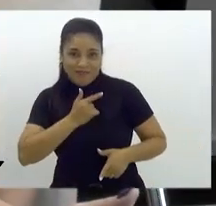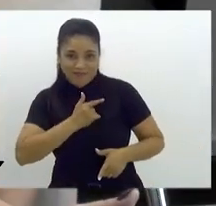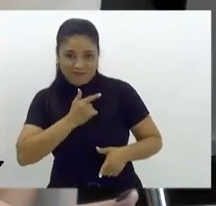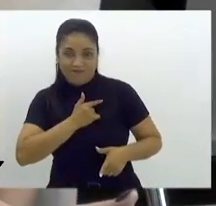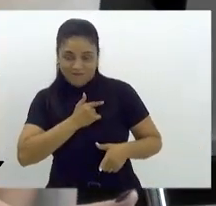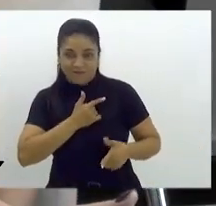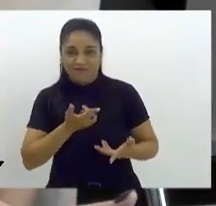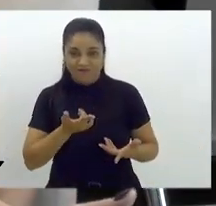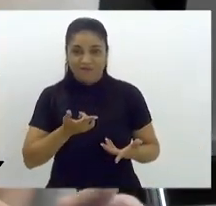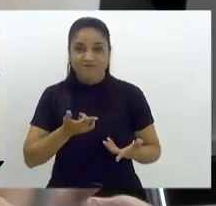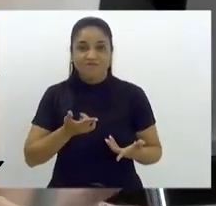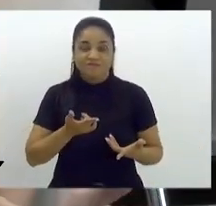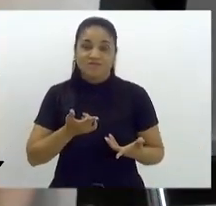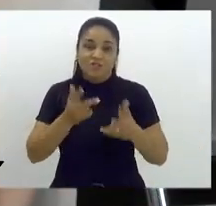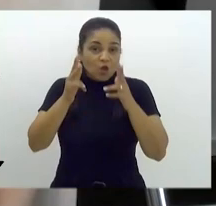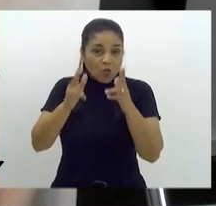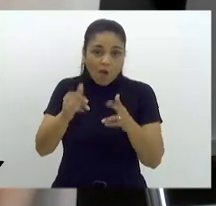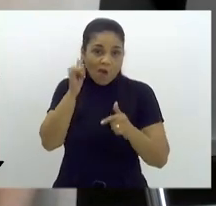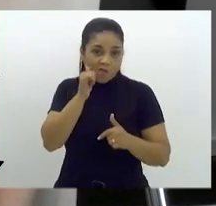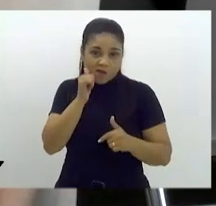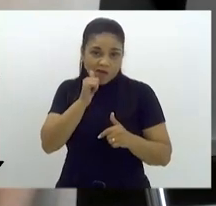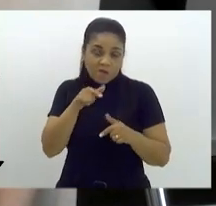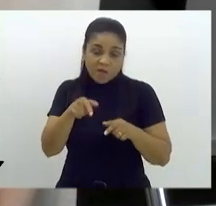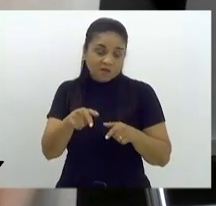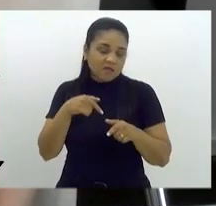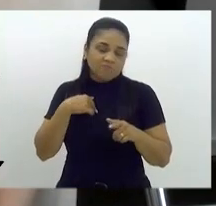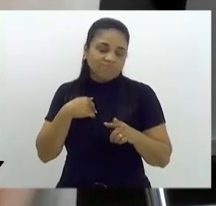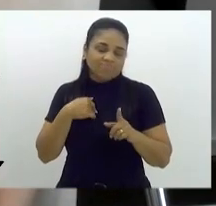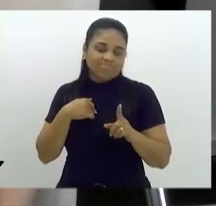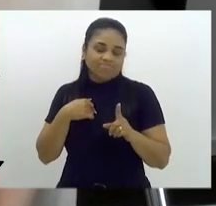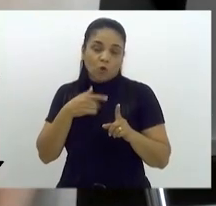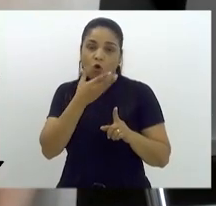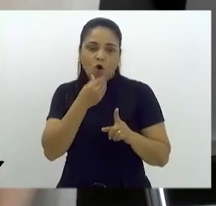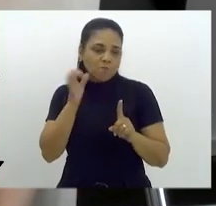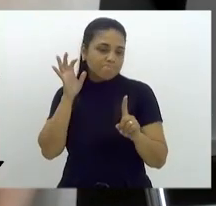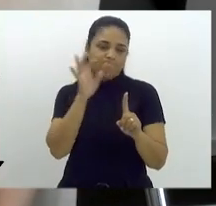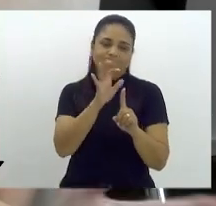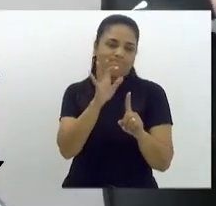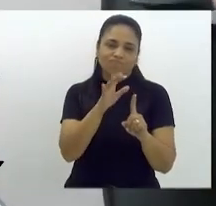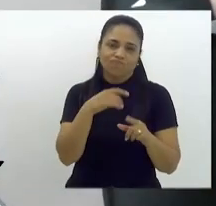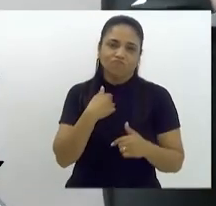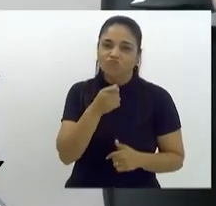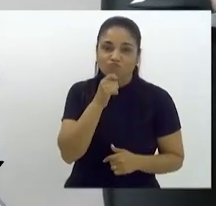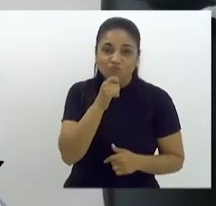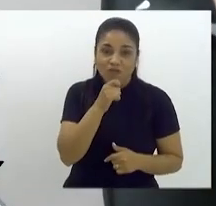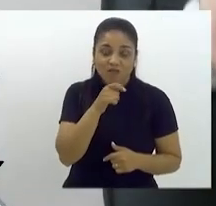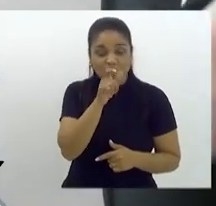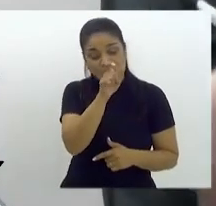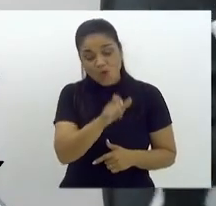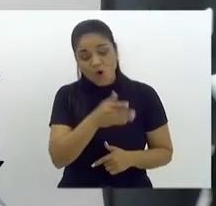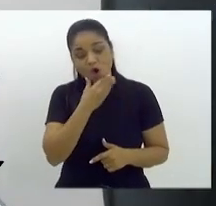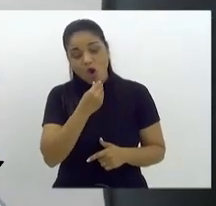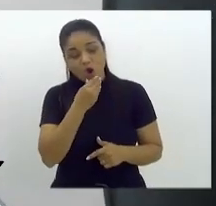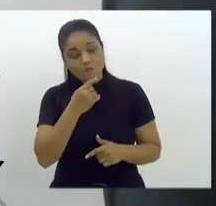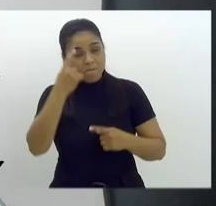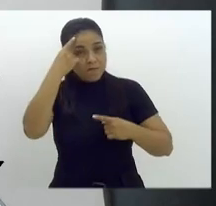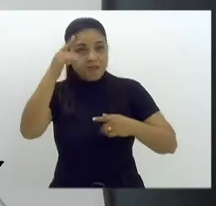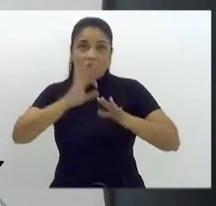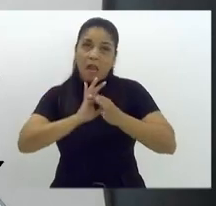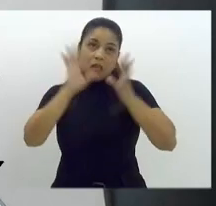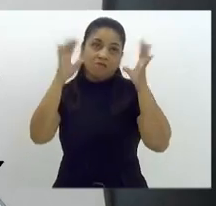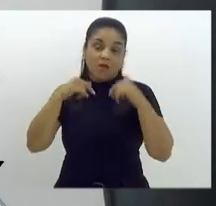para a maioria das pessoas mas ele não vai ser afetado na sua dignidade sexual porque ele ele pensa do jeito que ele quiser a mulher não